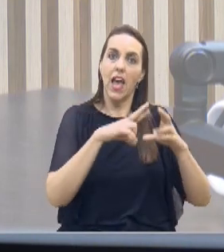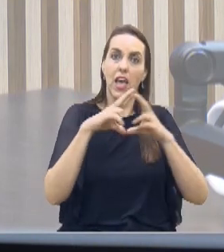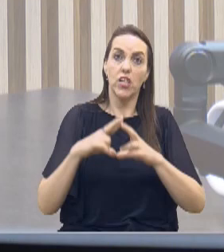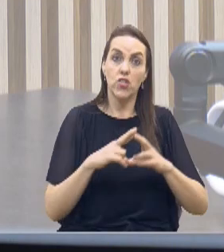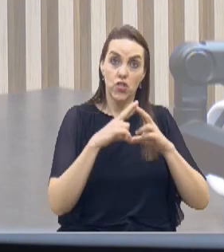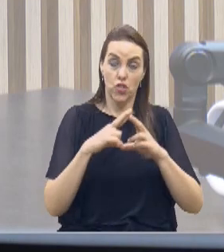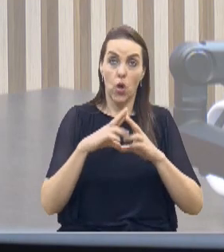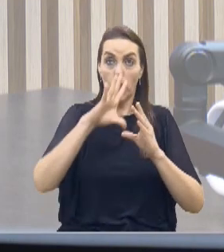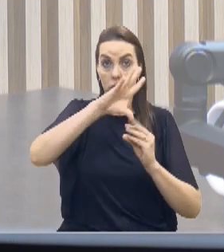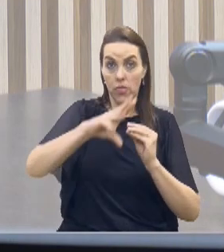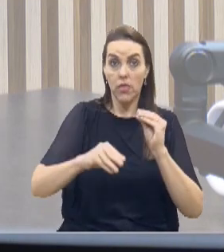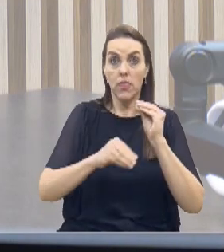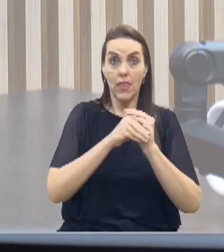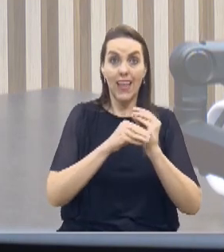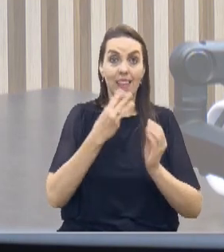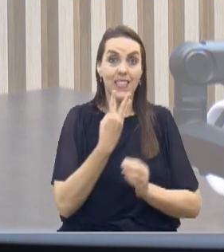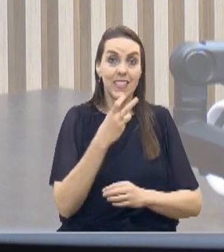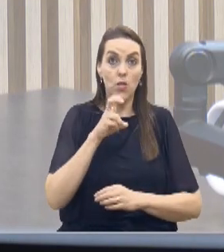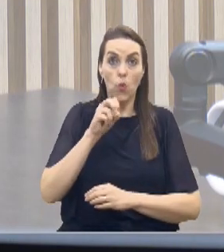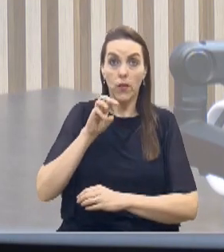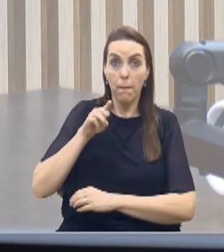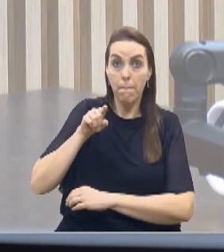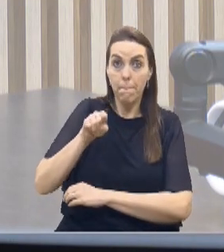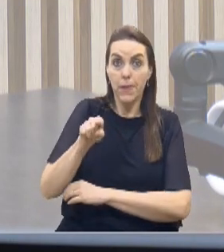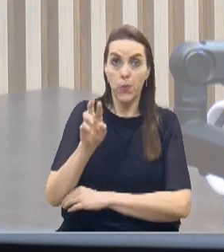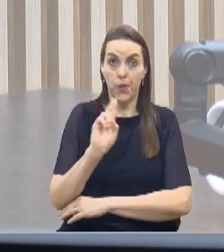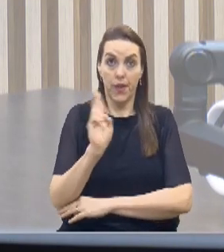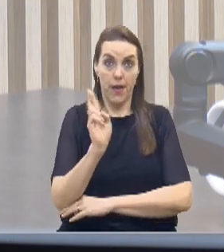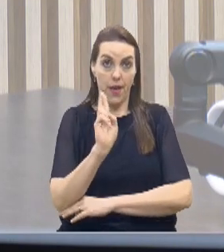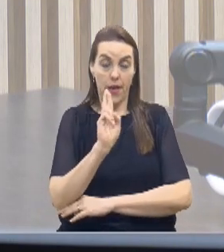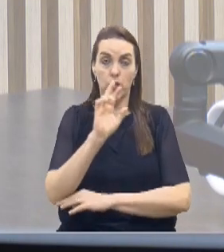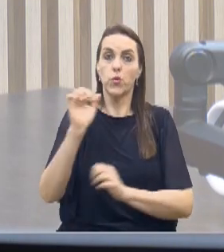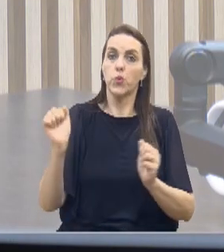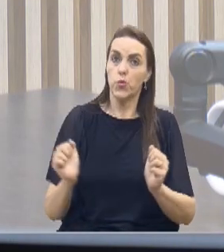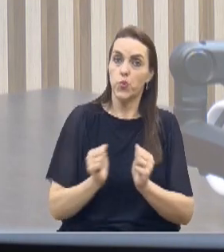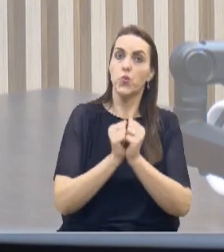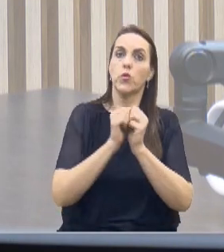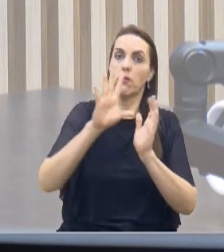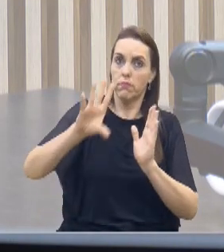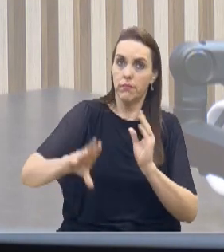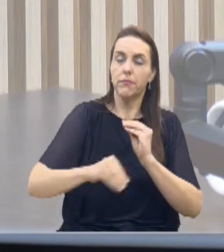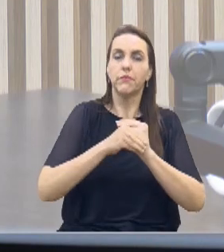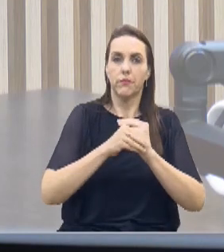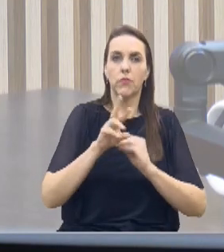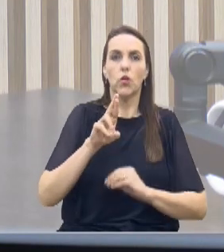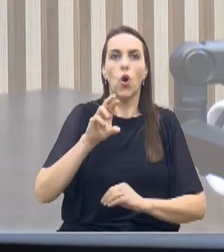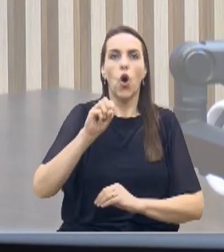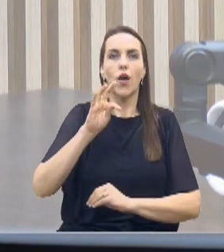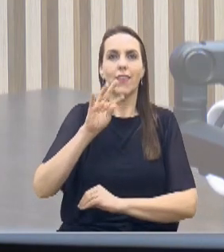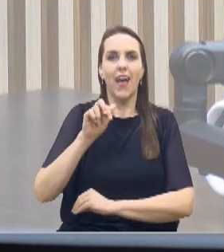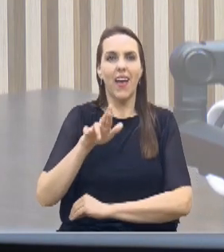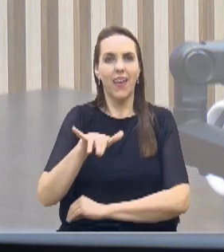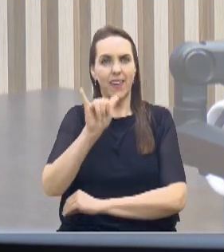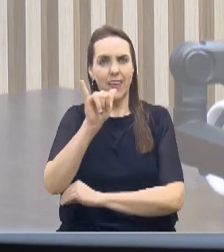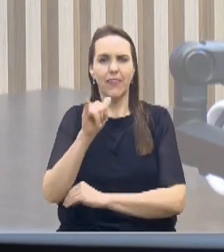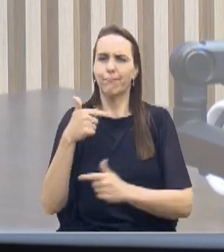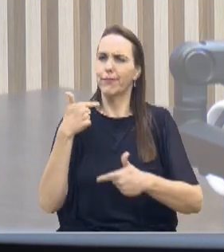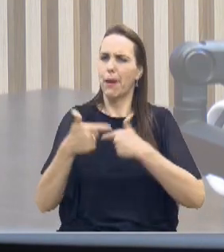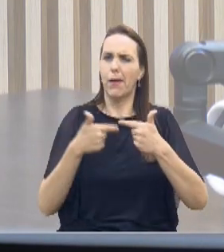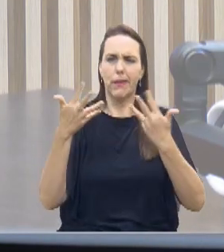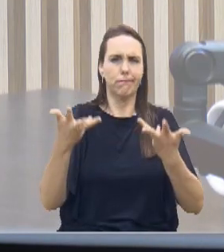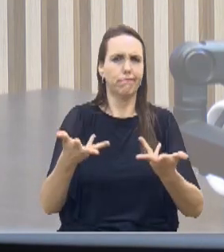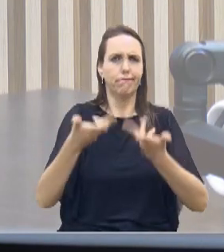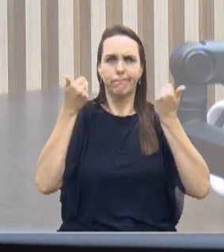de R$350 mil, que junto com um valor do Rotary, que também tem um trabalho incrível, sensacional, que eu super